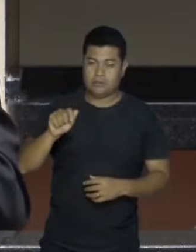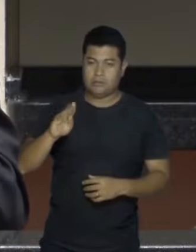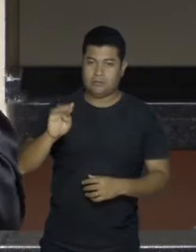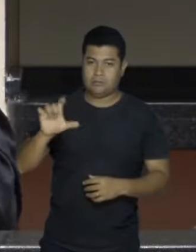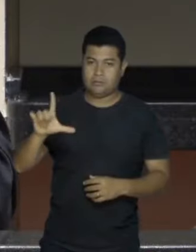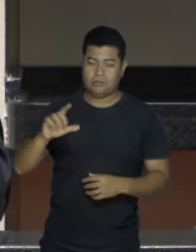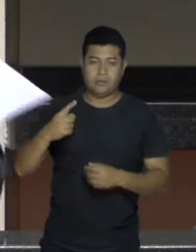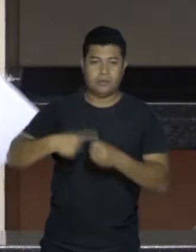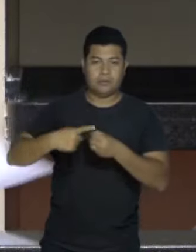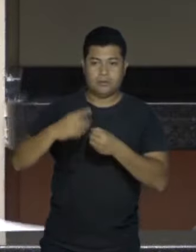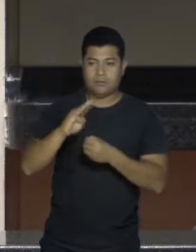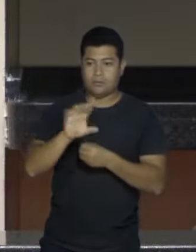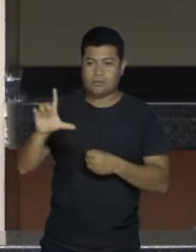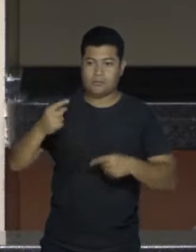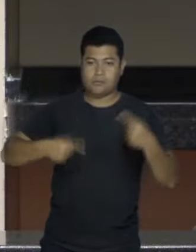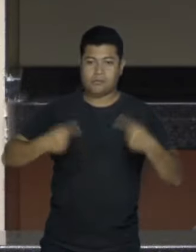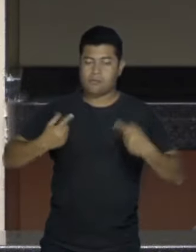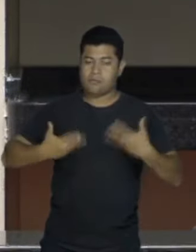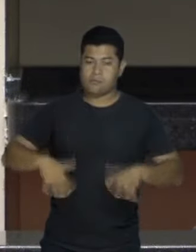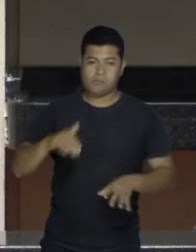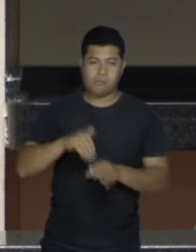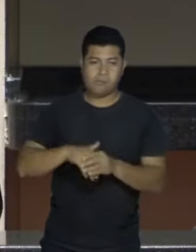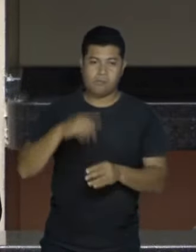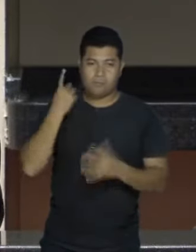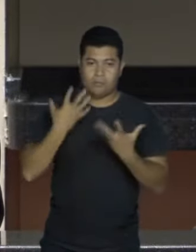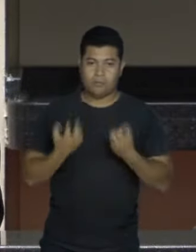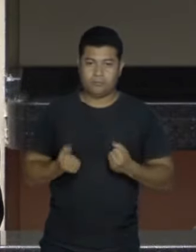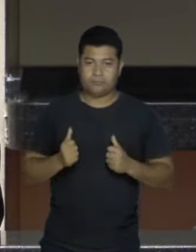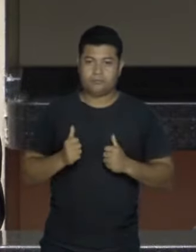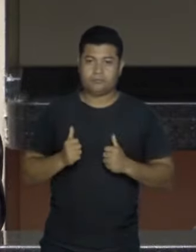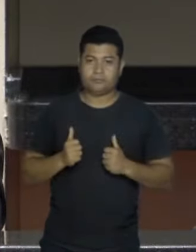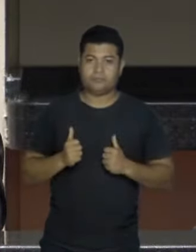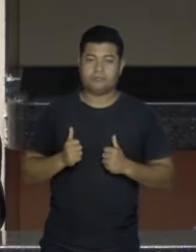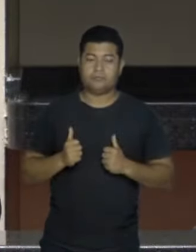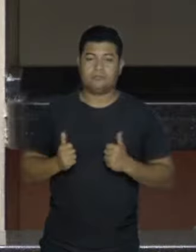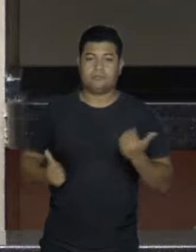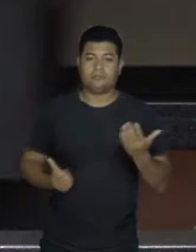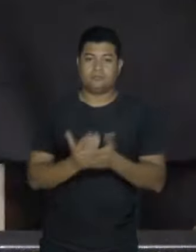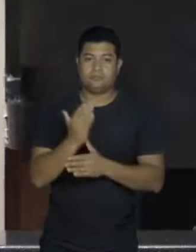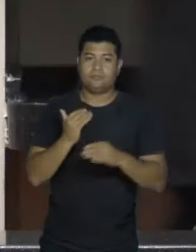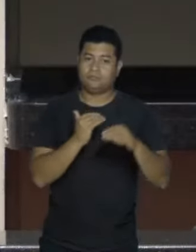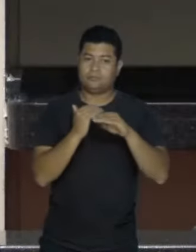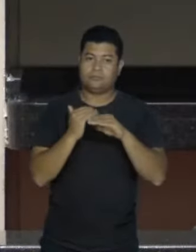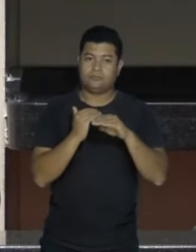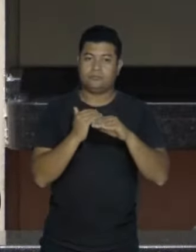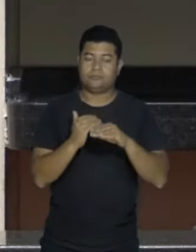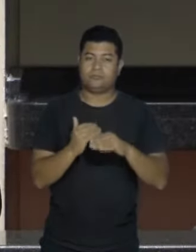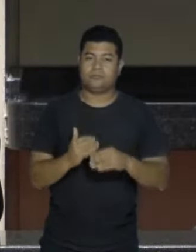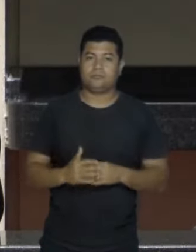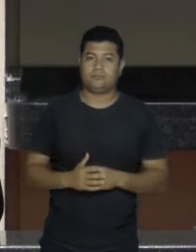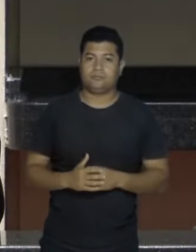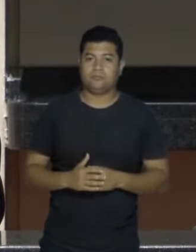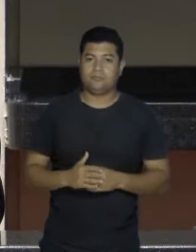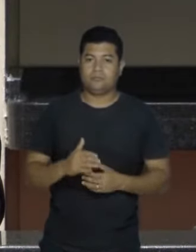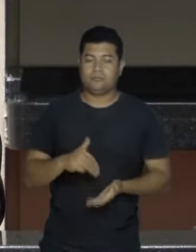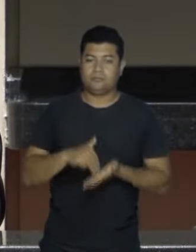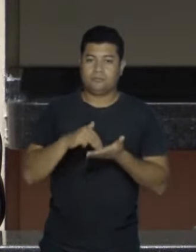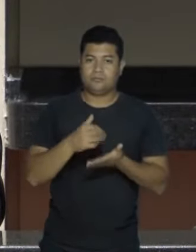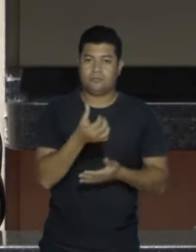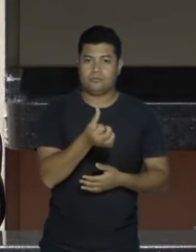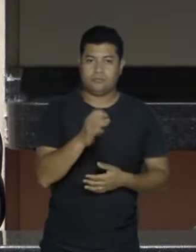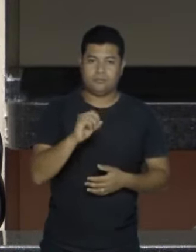discussão Quem Queira discutir em votação deputados que aprovam permanece como se encontra aprovado por unanimidade emoção